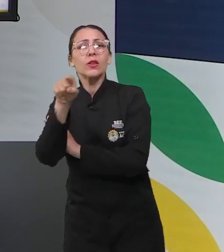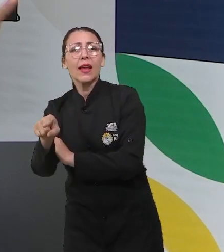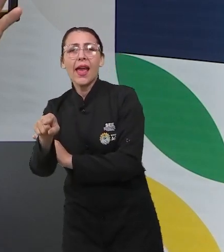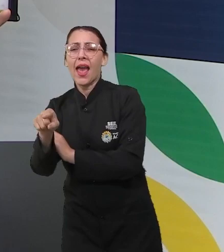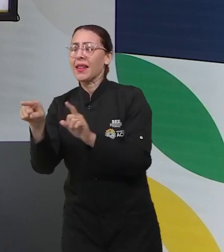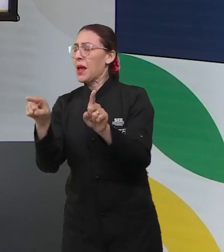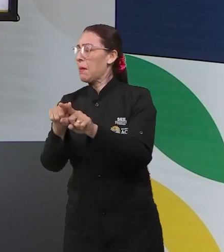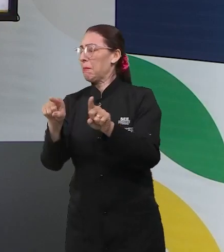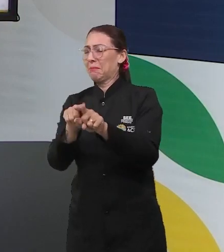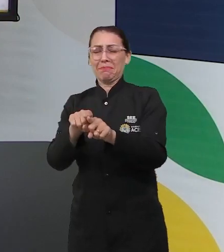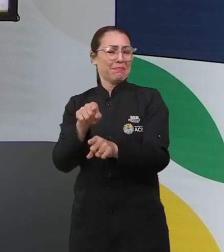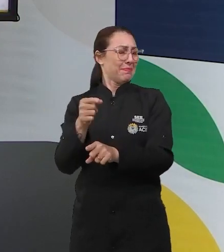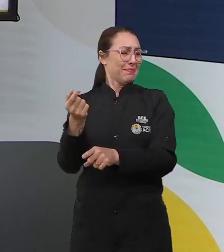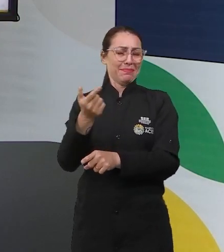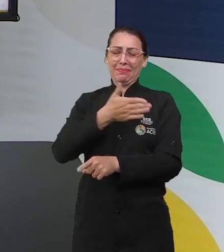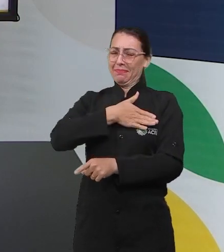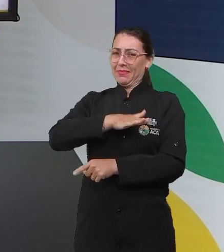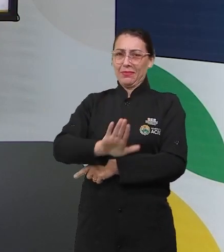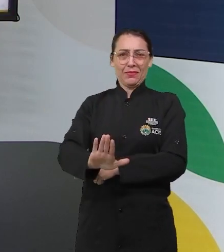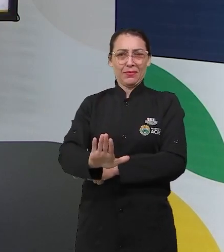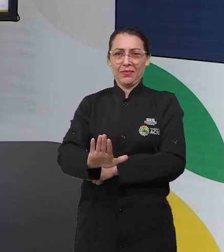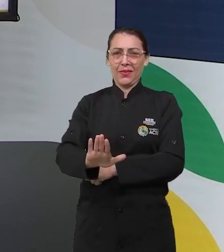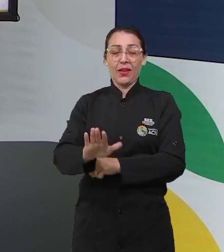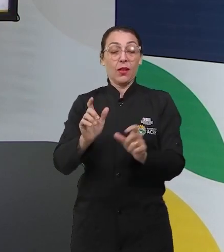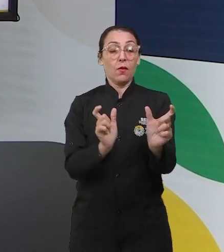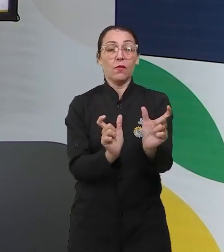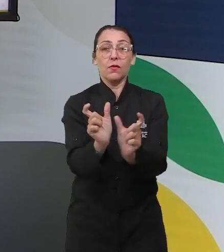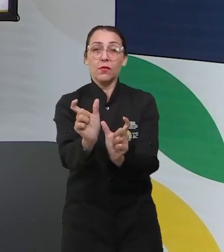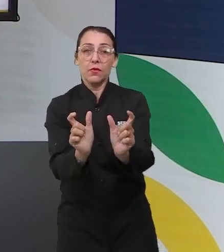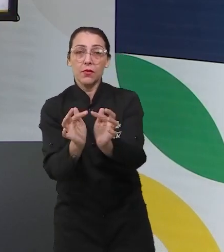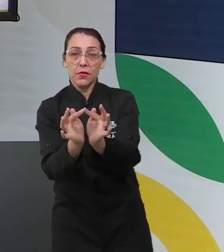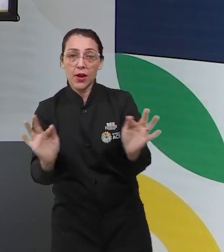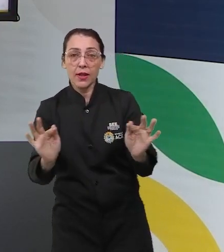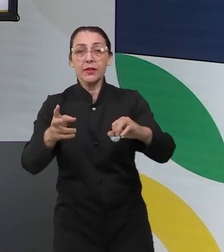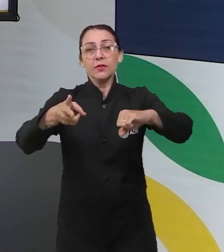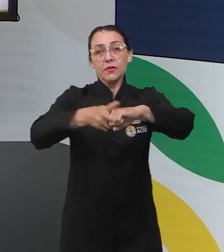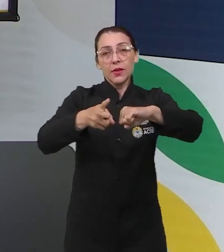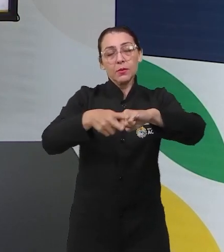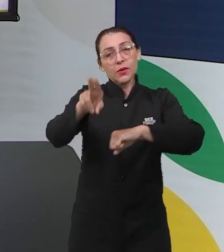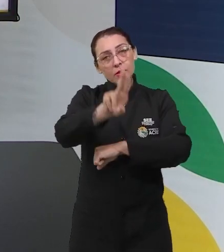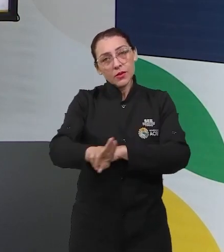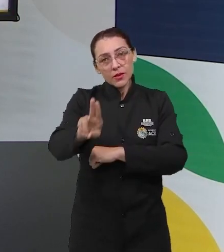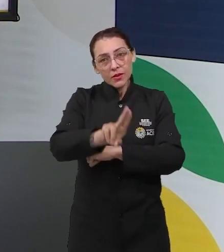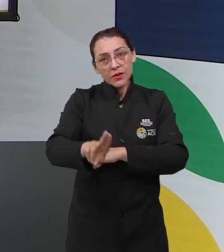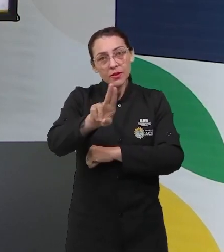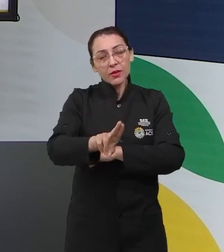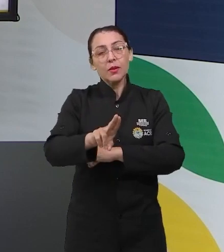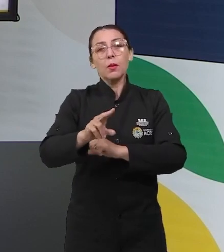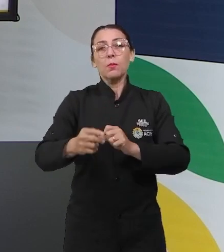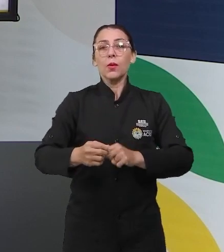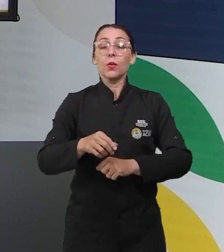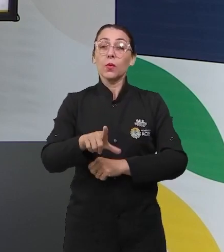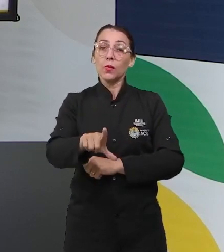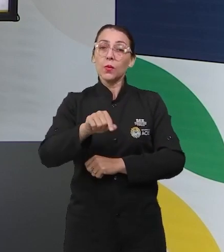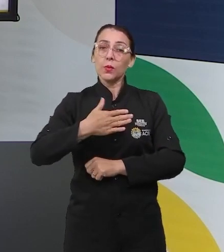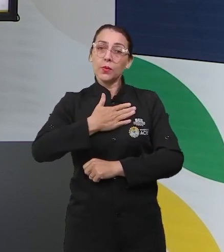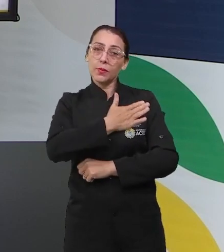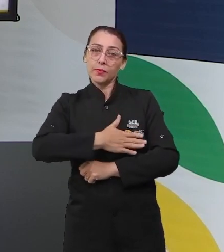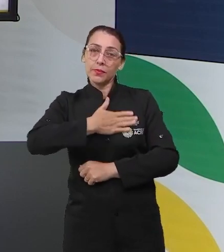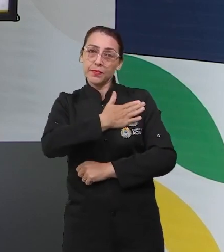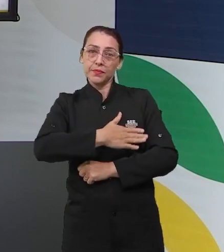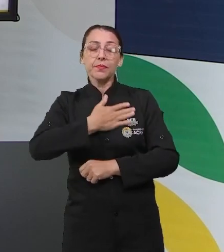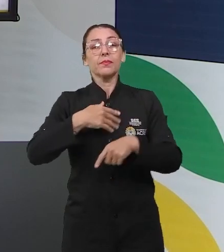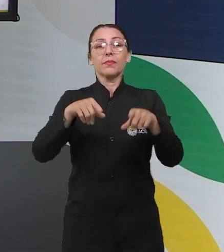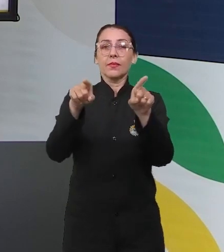mim tampouco. Então podemos perceber que são frases, né, são verbos que a gente utiliza para expressar gosto e preferência